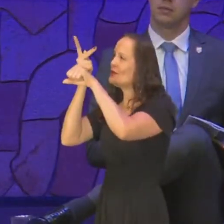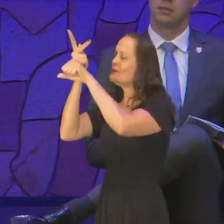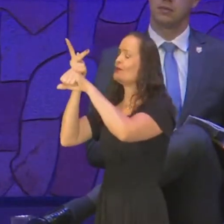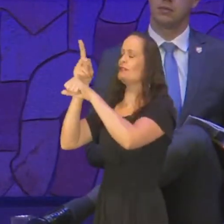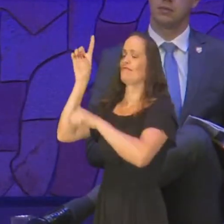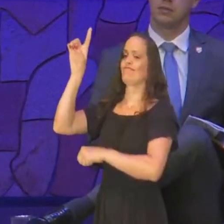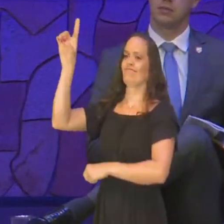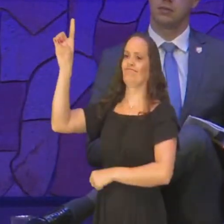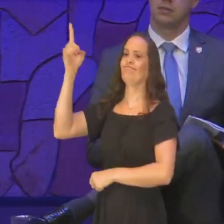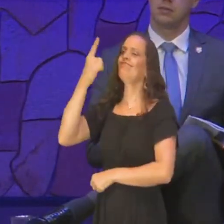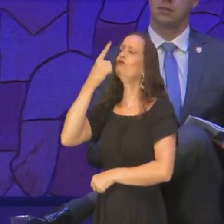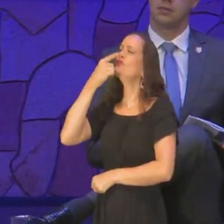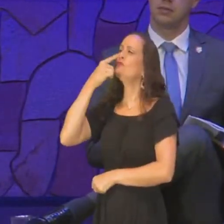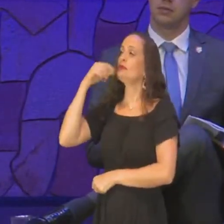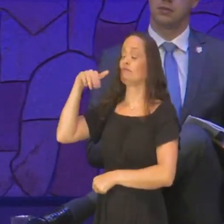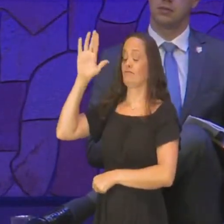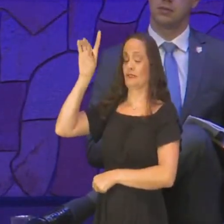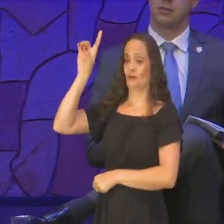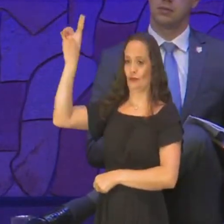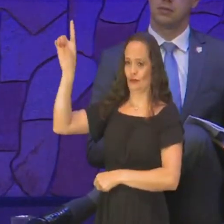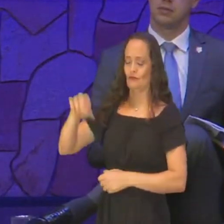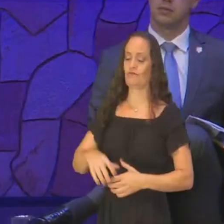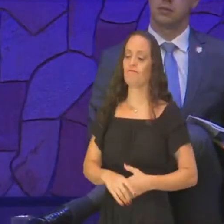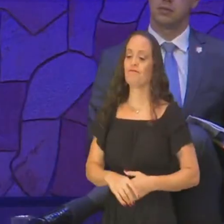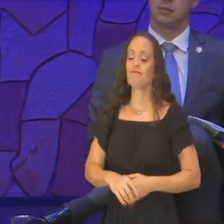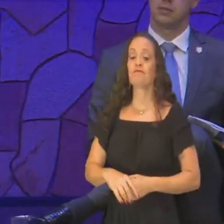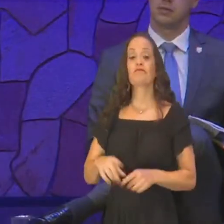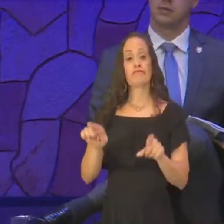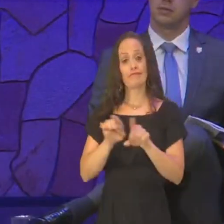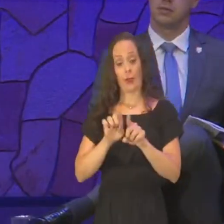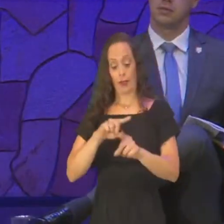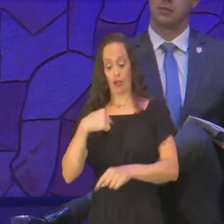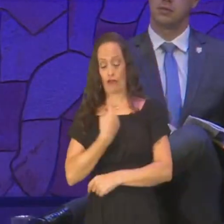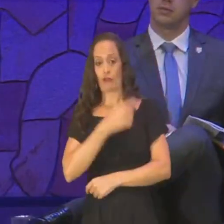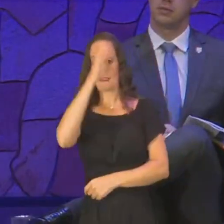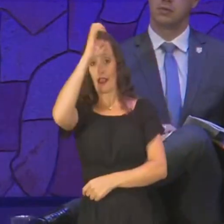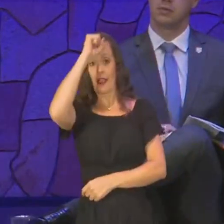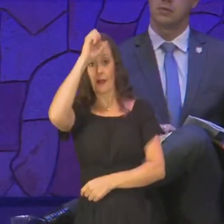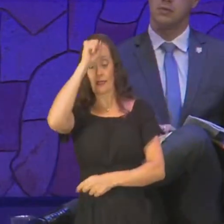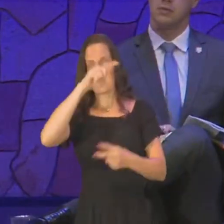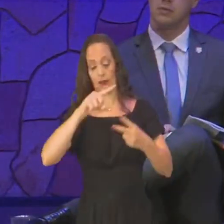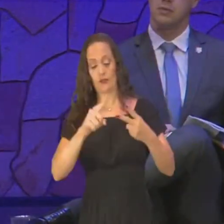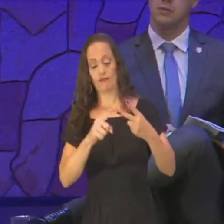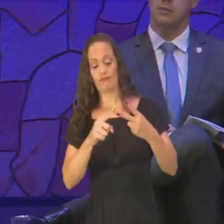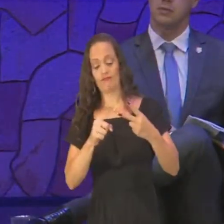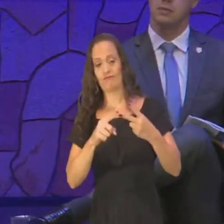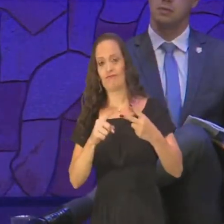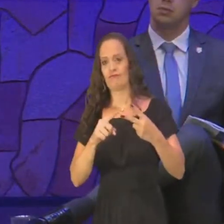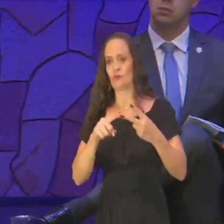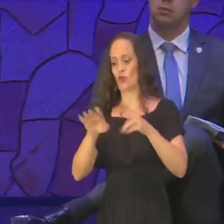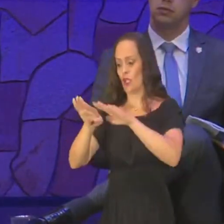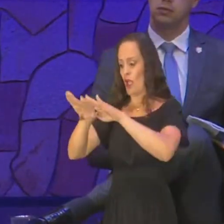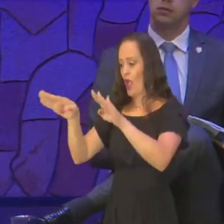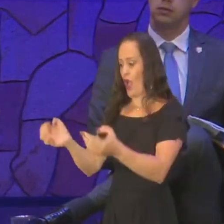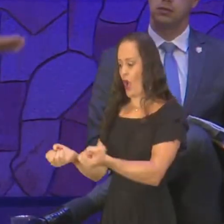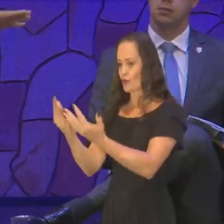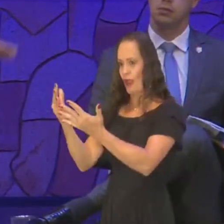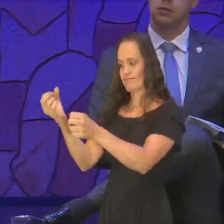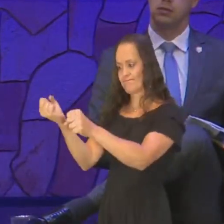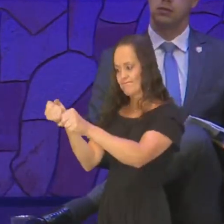Buscar a sua face. E ainda nós aprendemos aqui, a reconstrução do altar é necessária. Não apenas